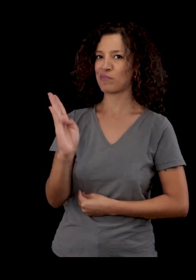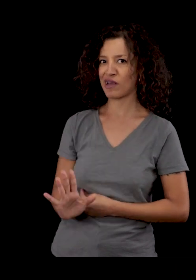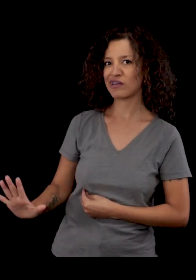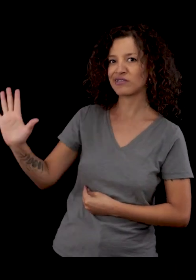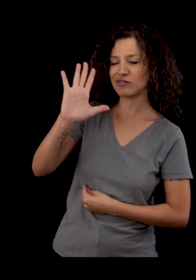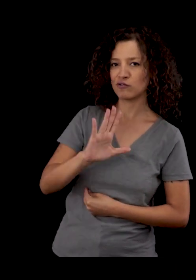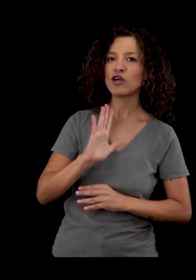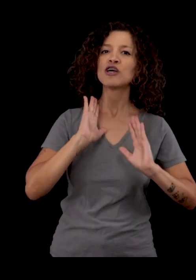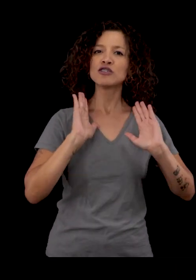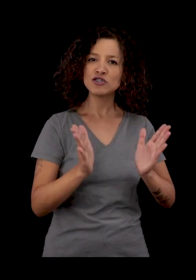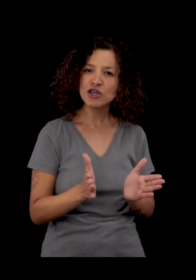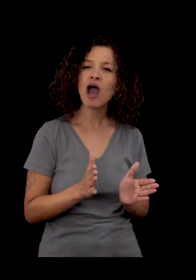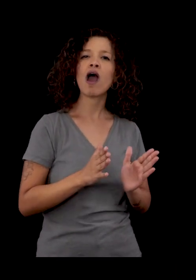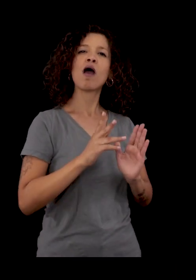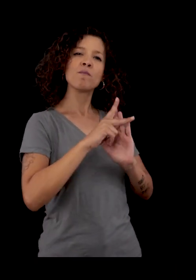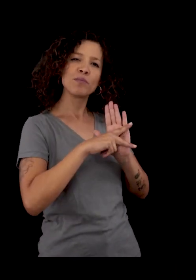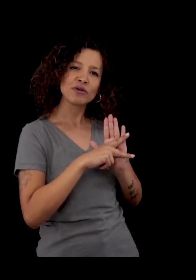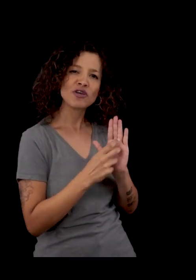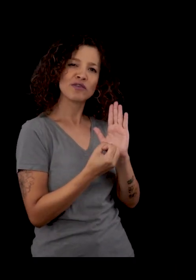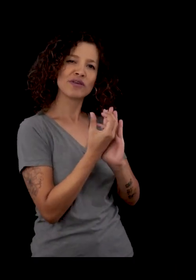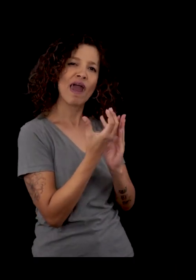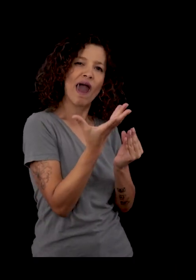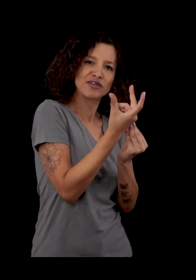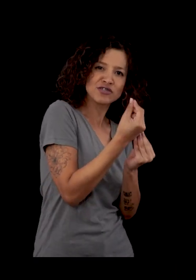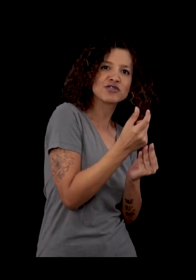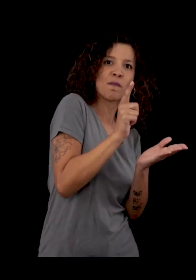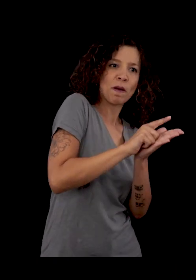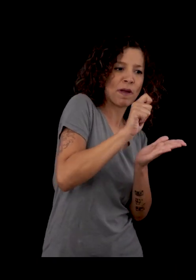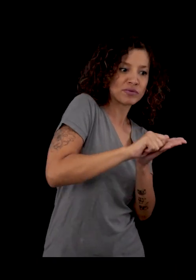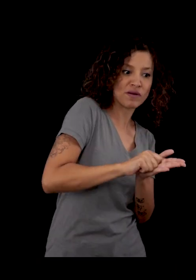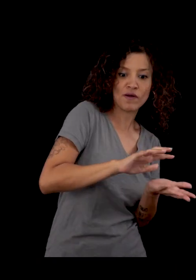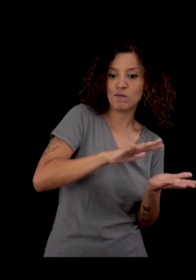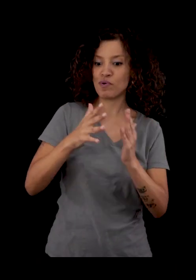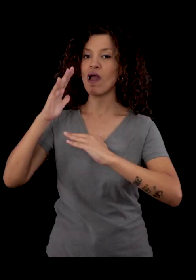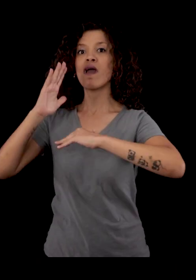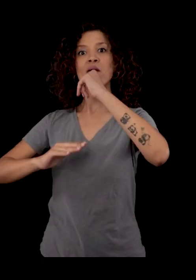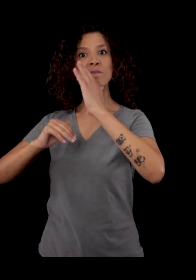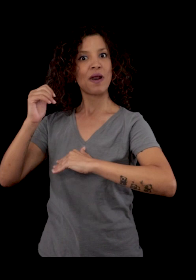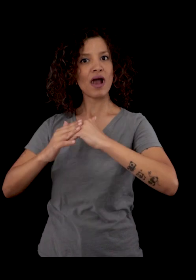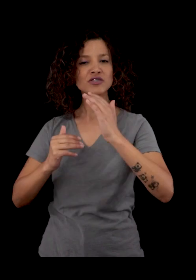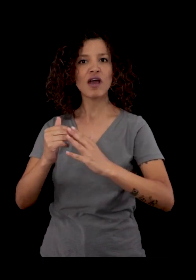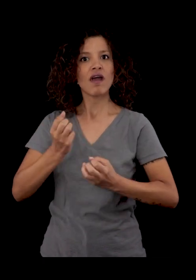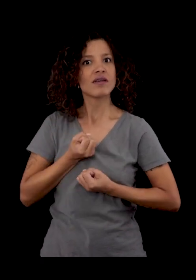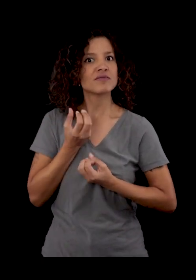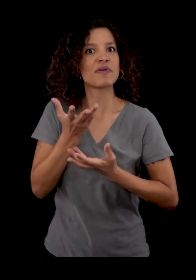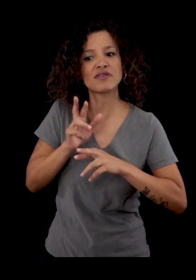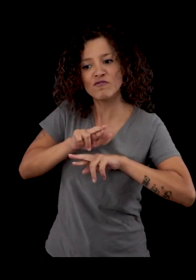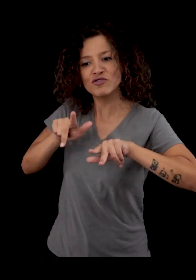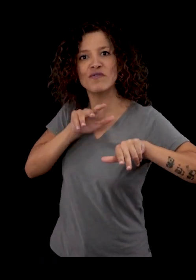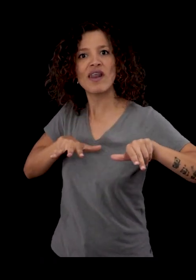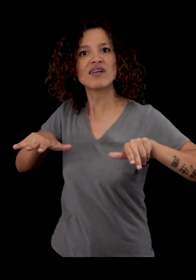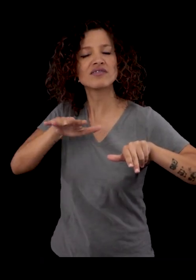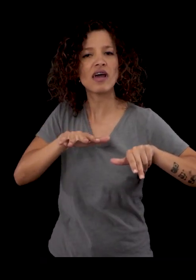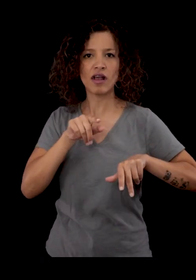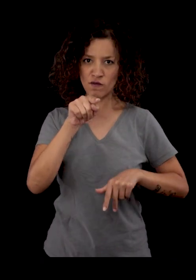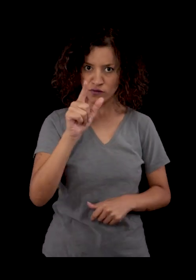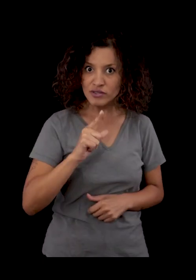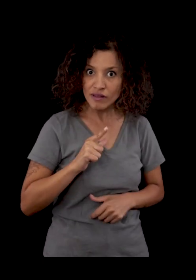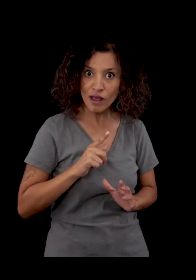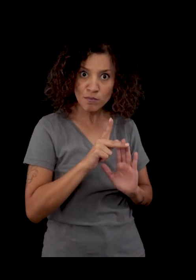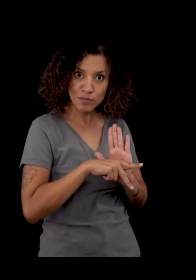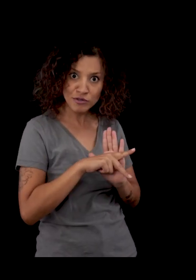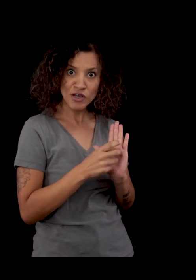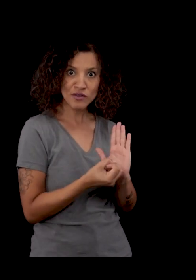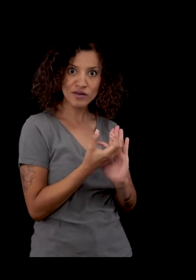tirar do papel suas criações artísticas nas mais diferentes áreas de expressão. Você tem um projeto de criação artística